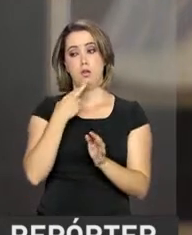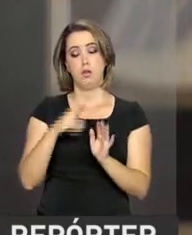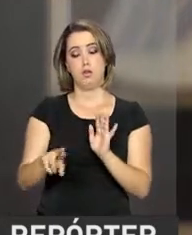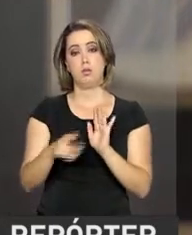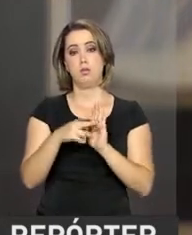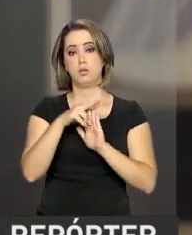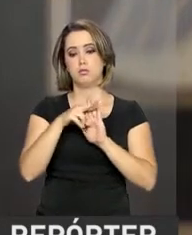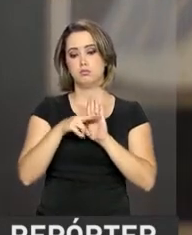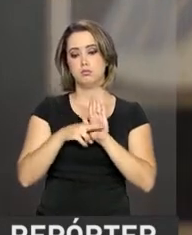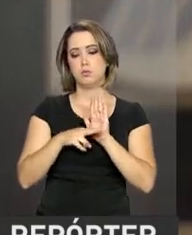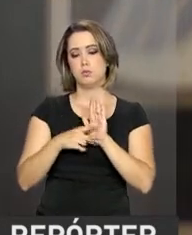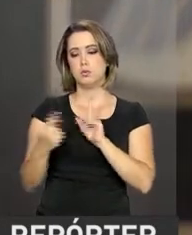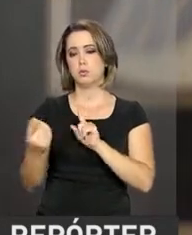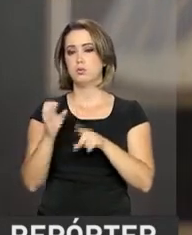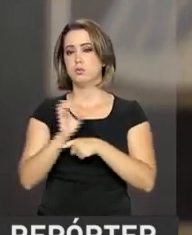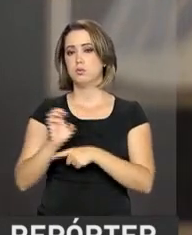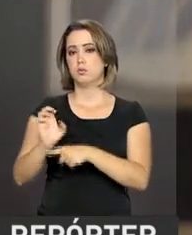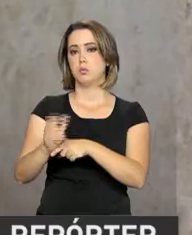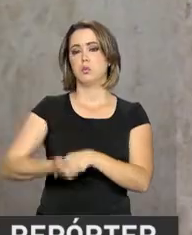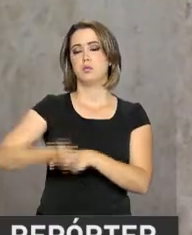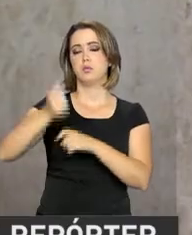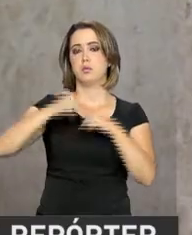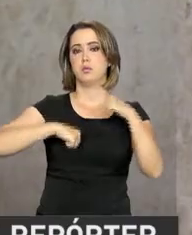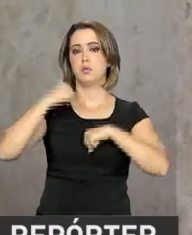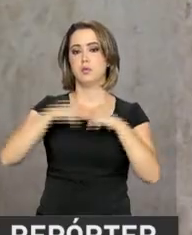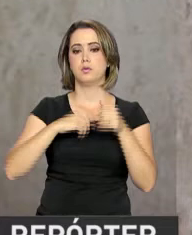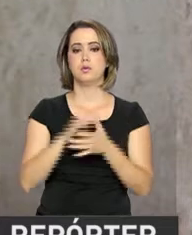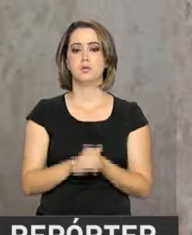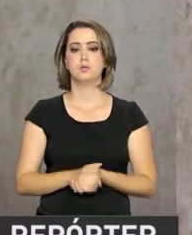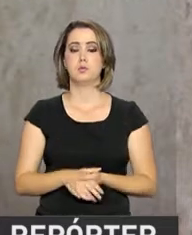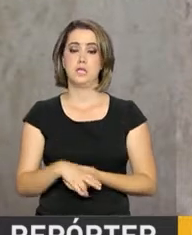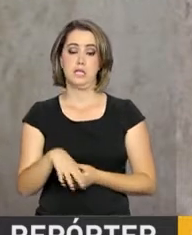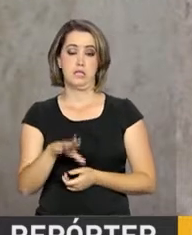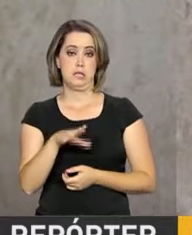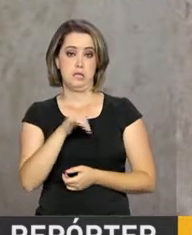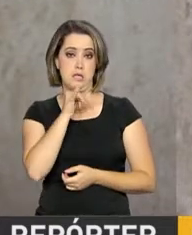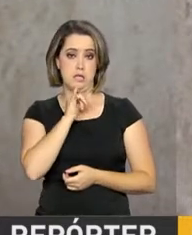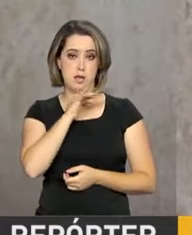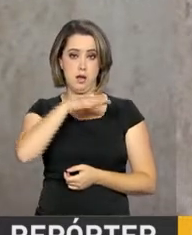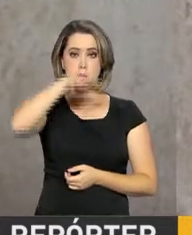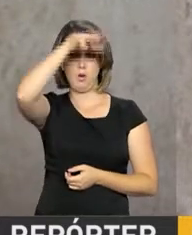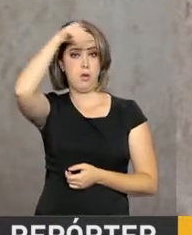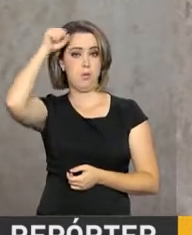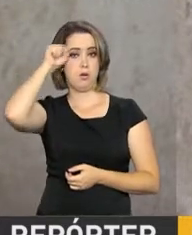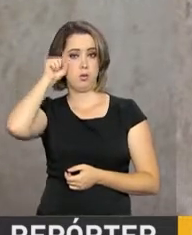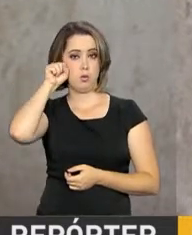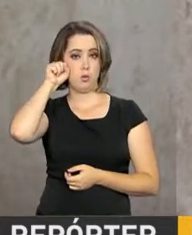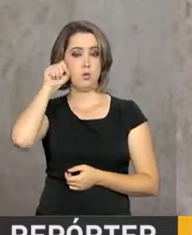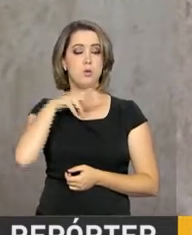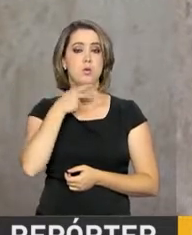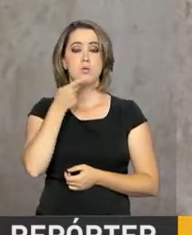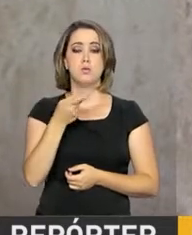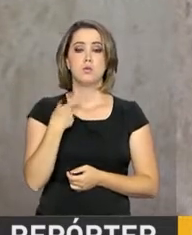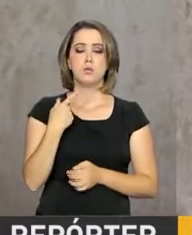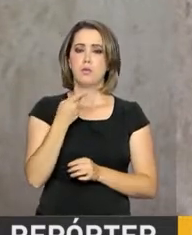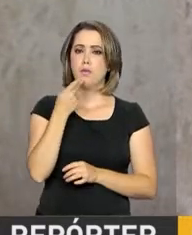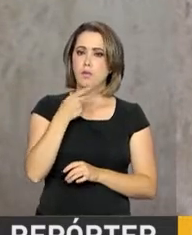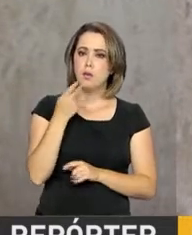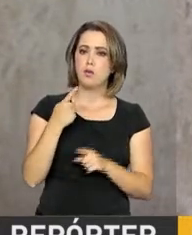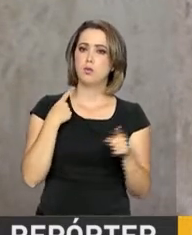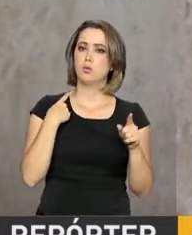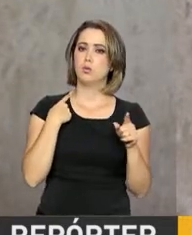cada estado para melhorias na indústria em mato grosso por exemplo fez uma radiografia da